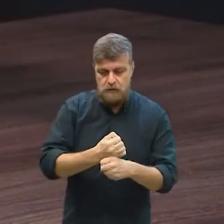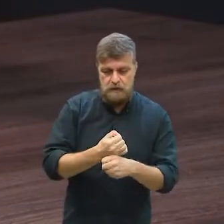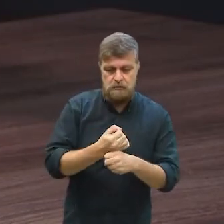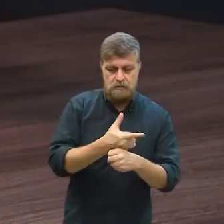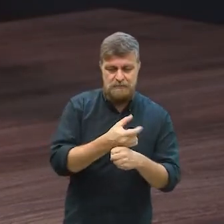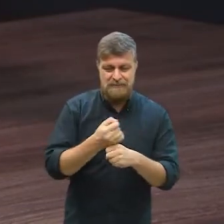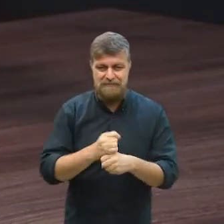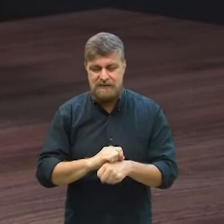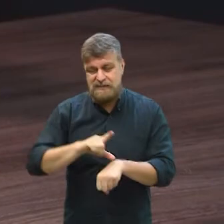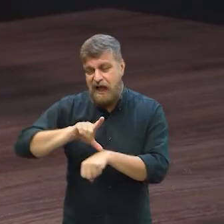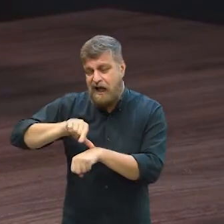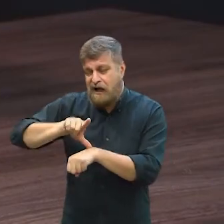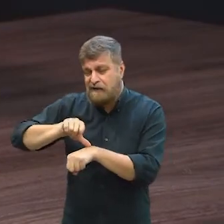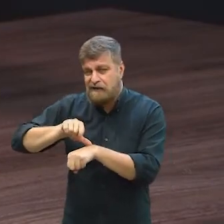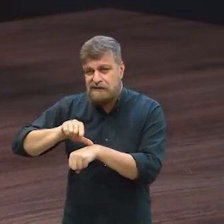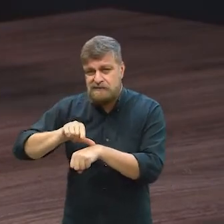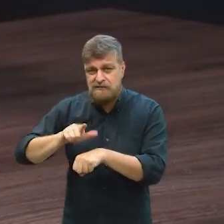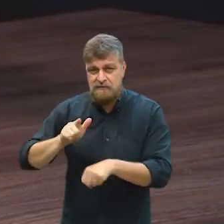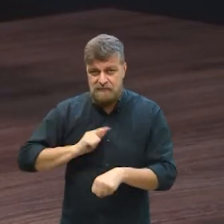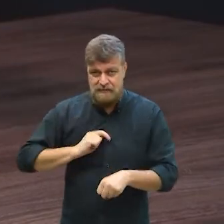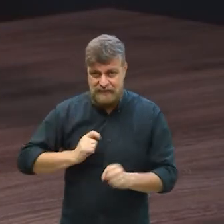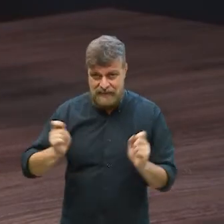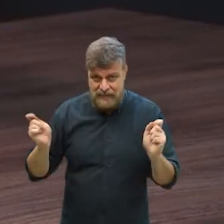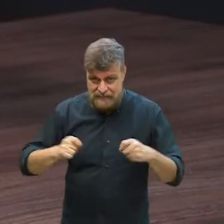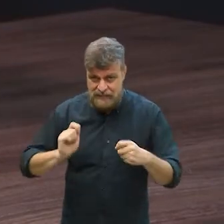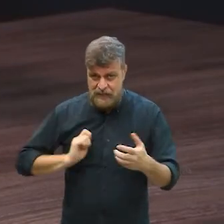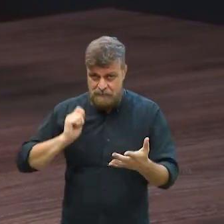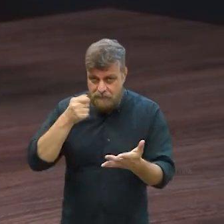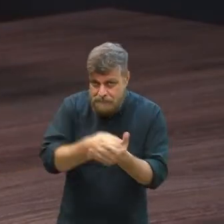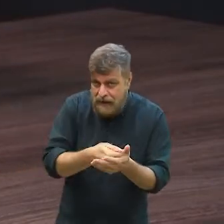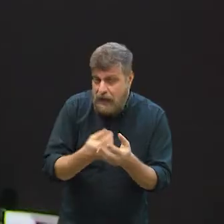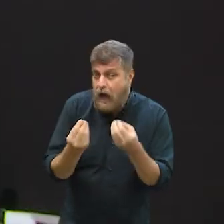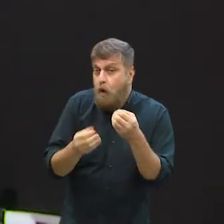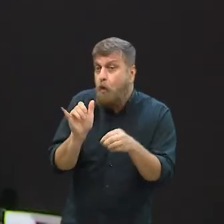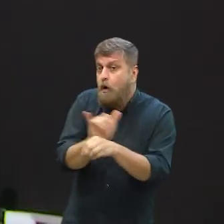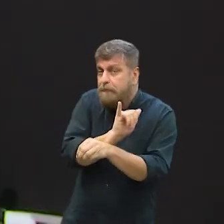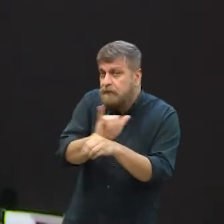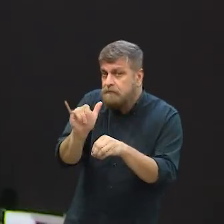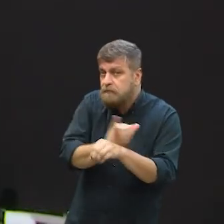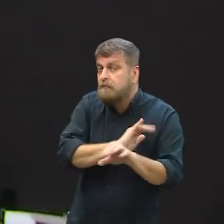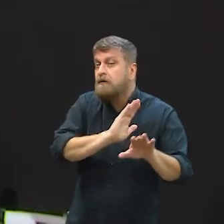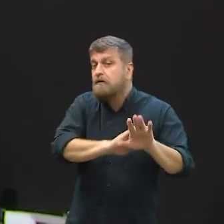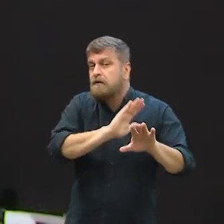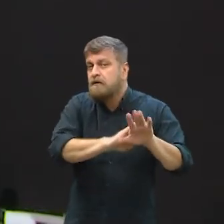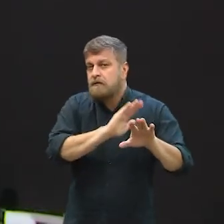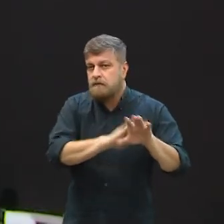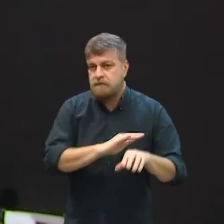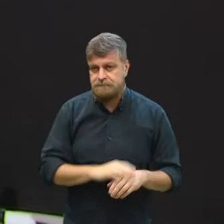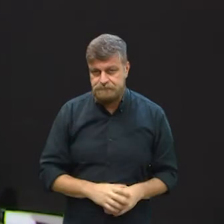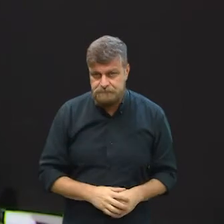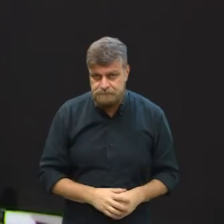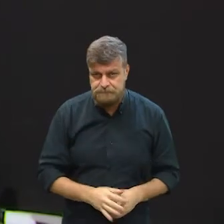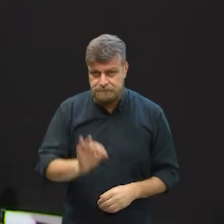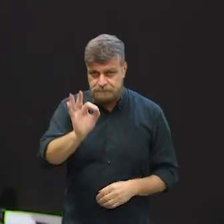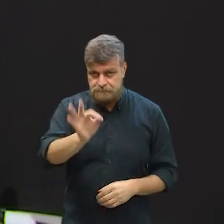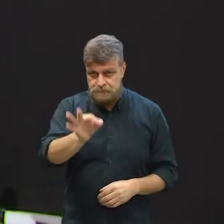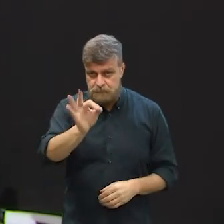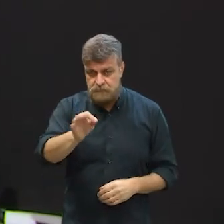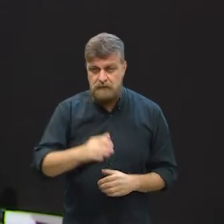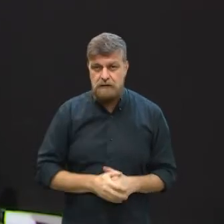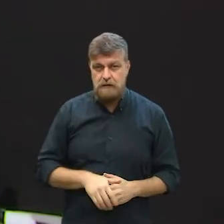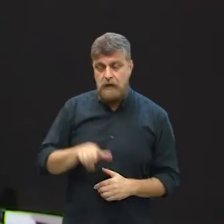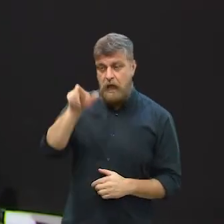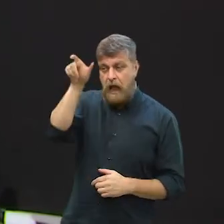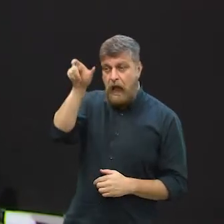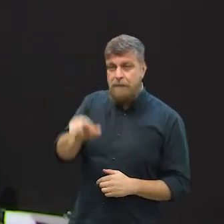ano de 2020, ainda dá tempo dele acertar as contas, como ele deve fazer isso? Com certeza. Caso o